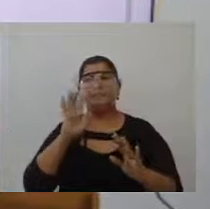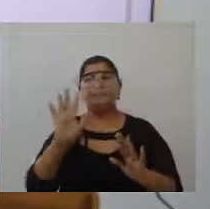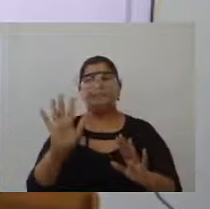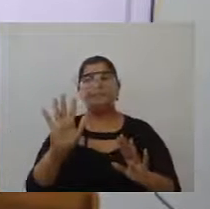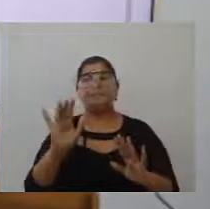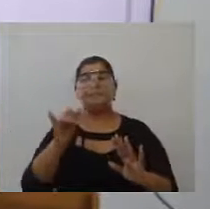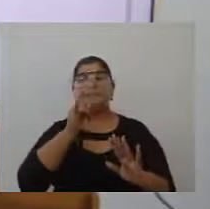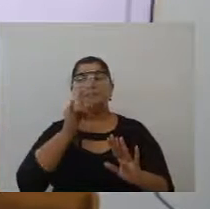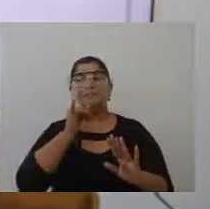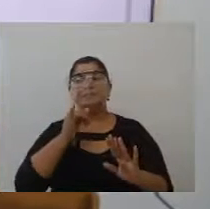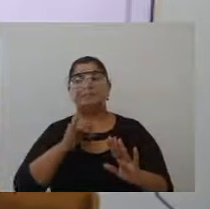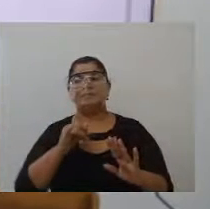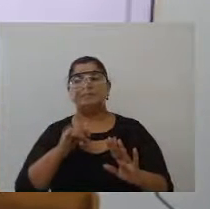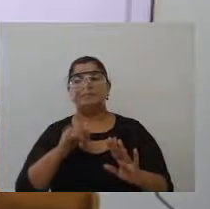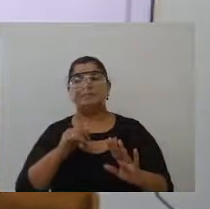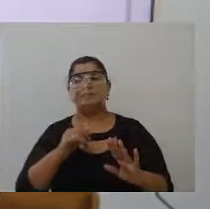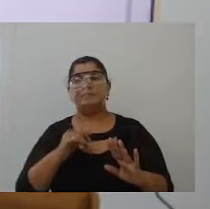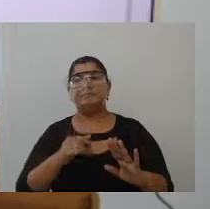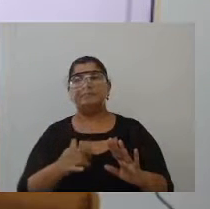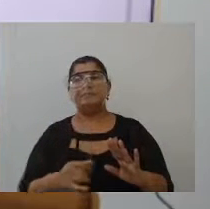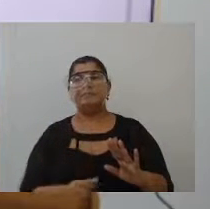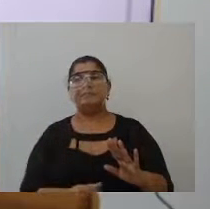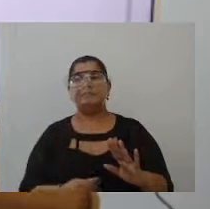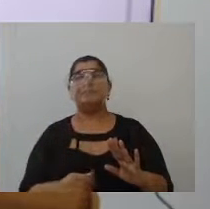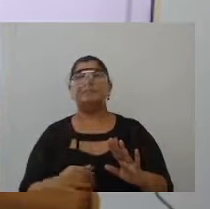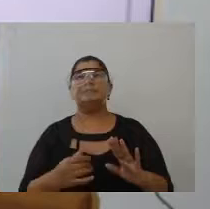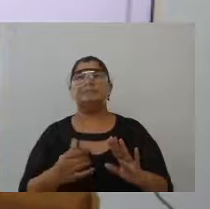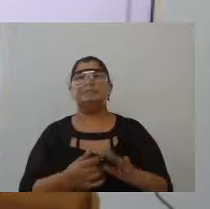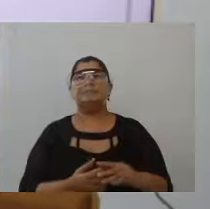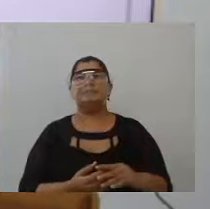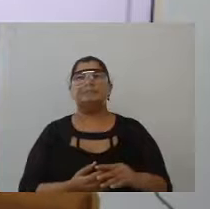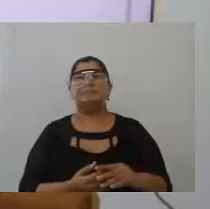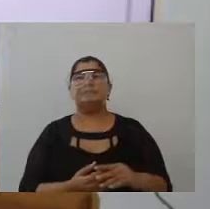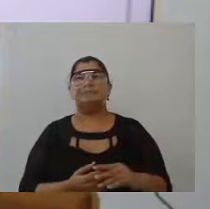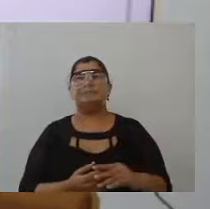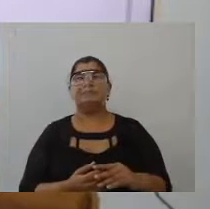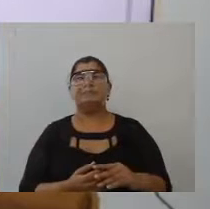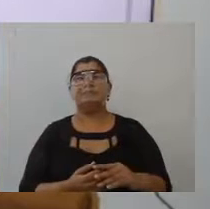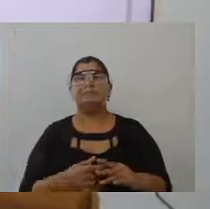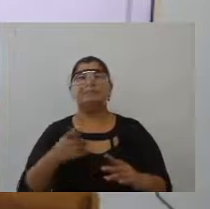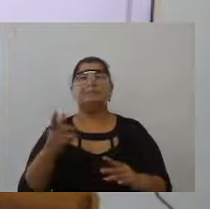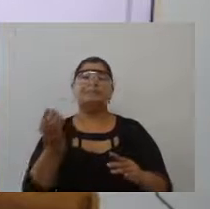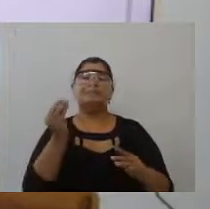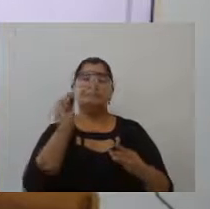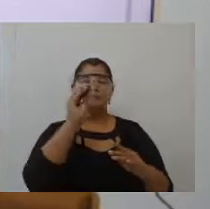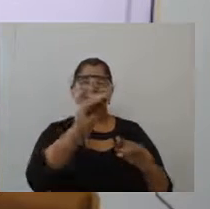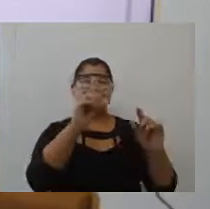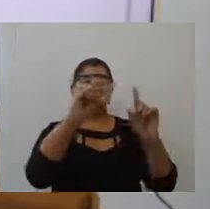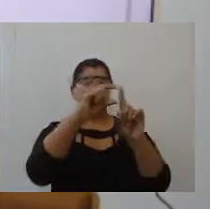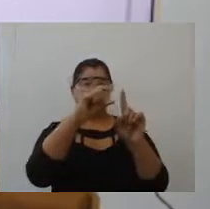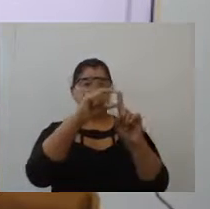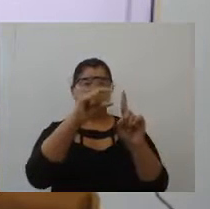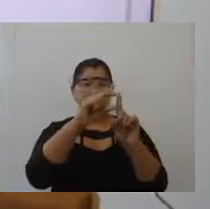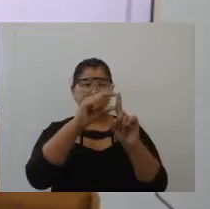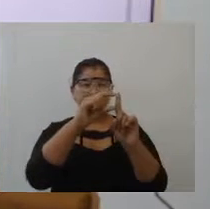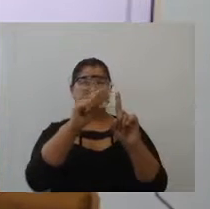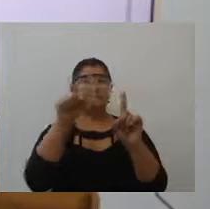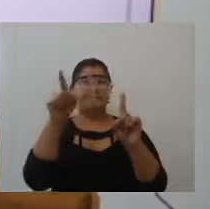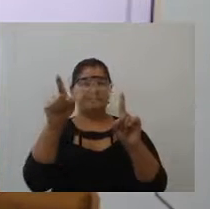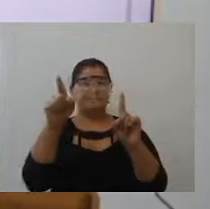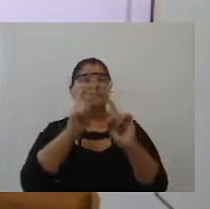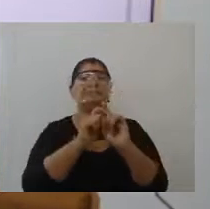uma olhadinha aqui, por favor. Ó, eu venho para cá e coloco esse nome aqui, ó. Esse nome. Isso